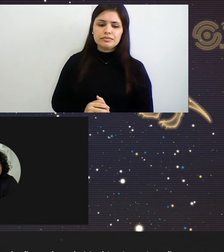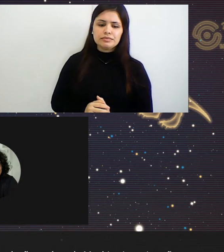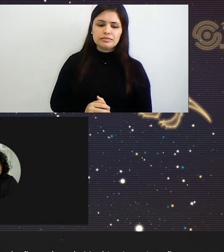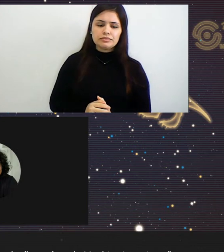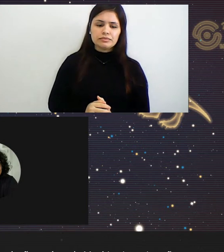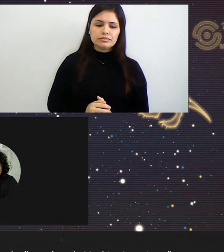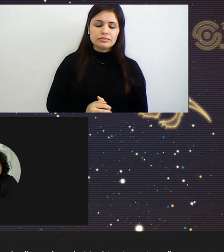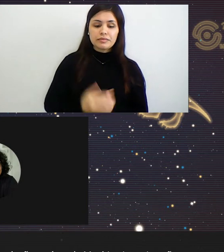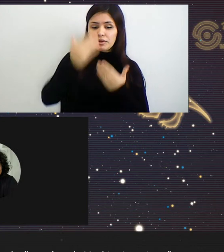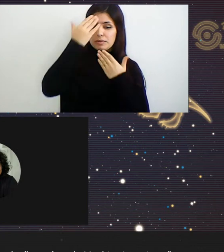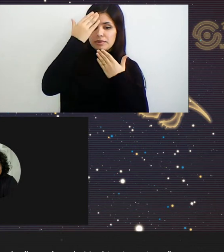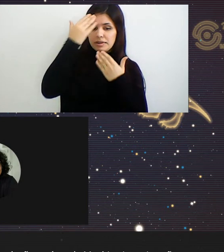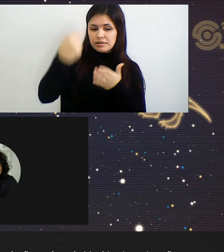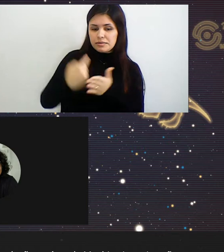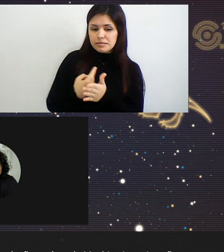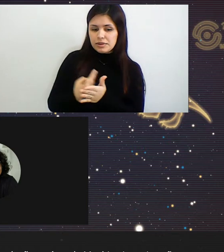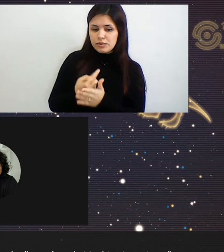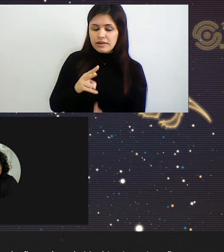Obrigada pela pergunta, Vitor.